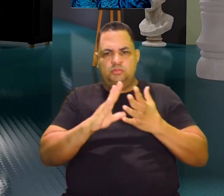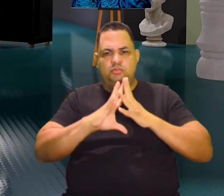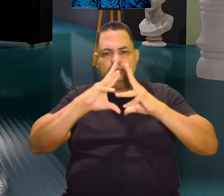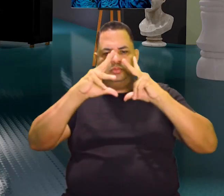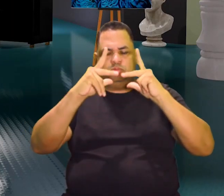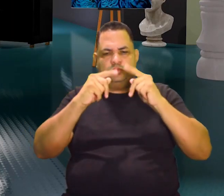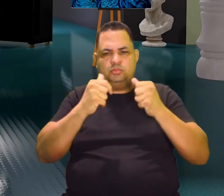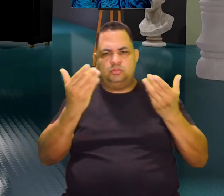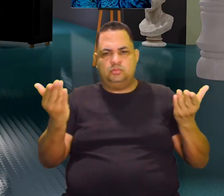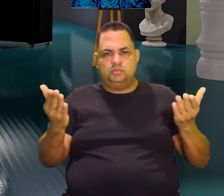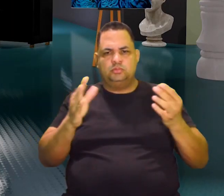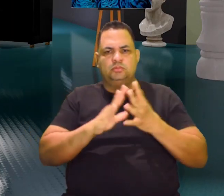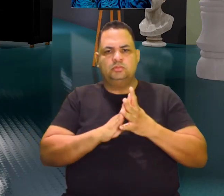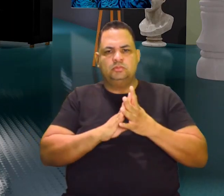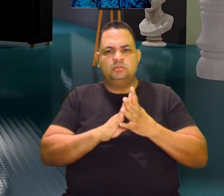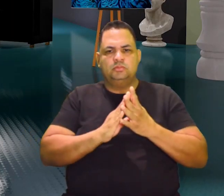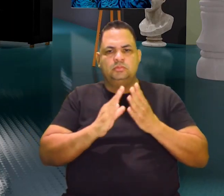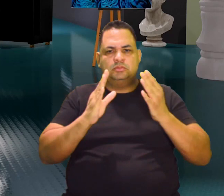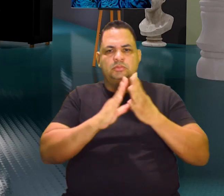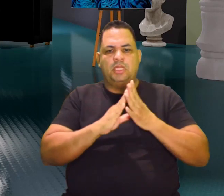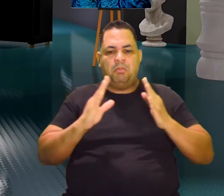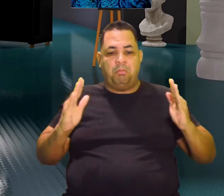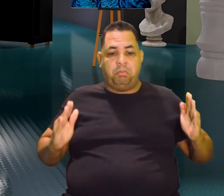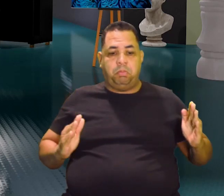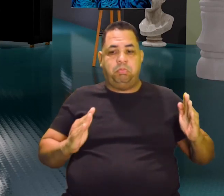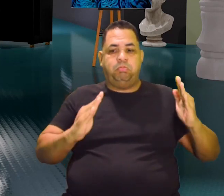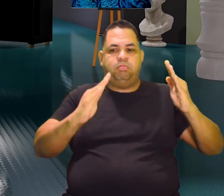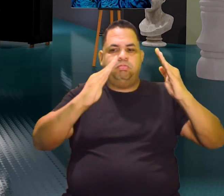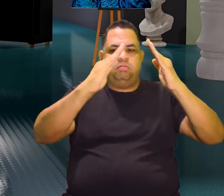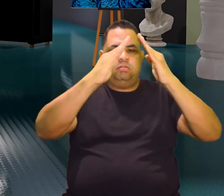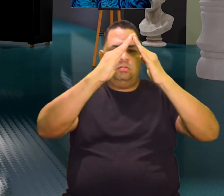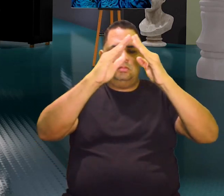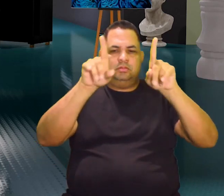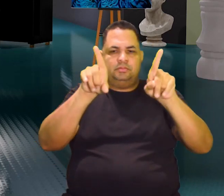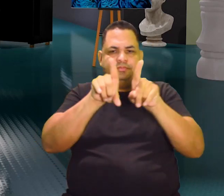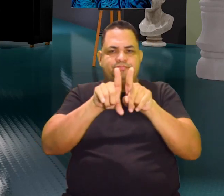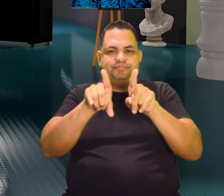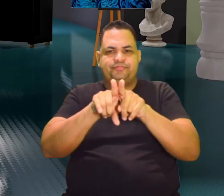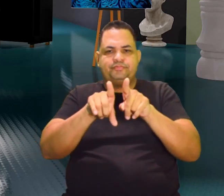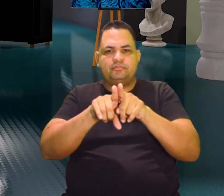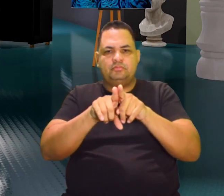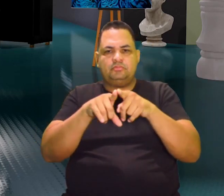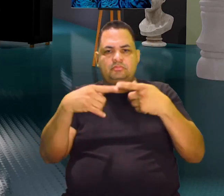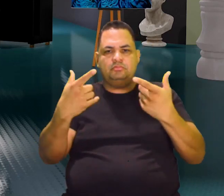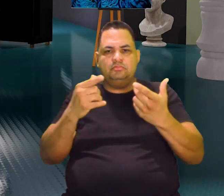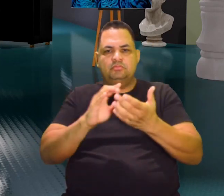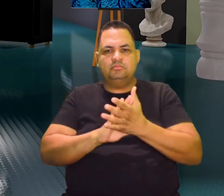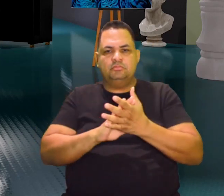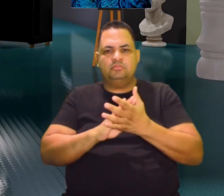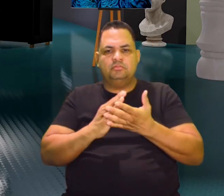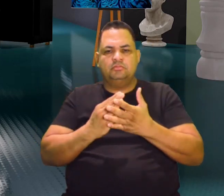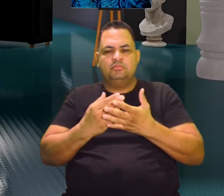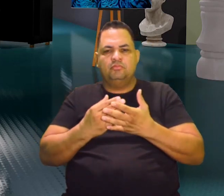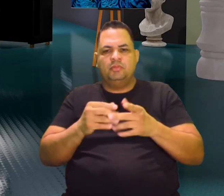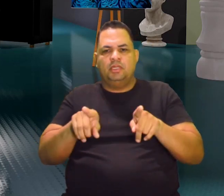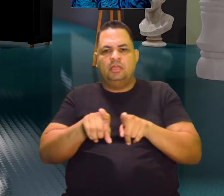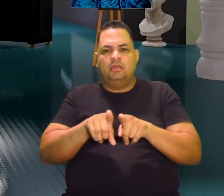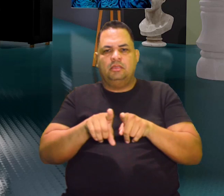seja tantos palácios quanto as esfinges e